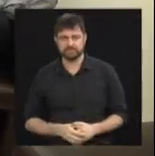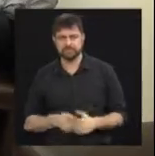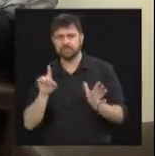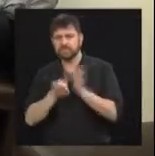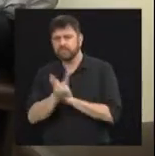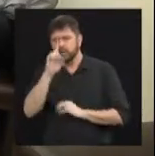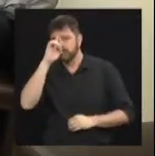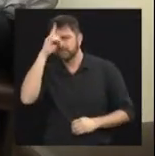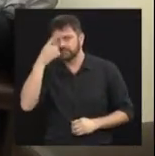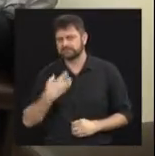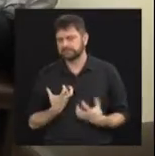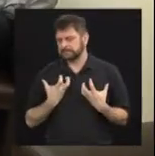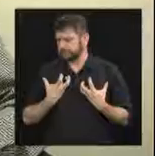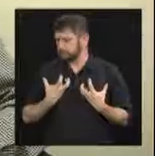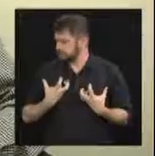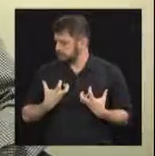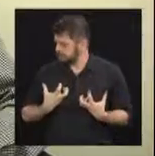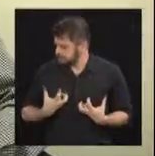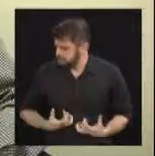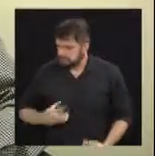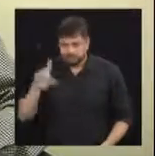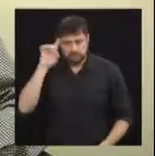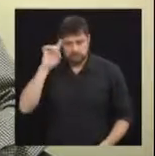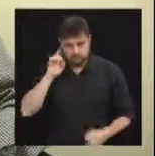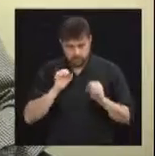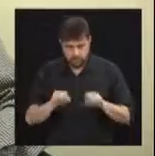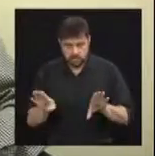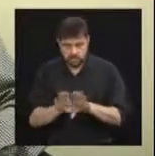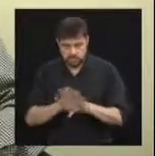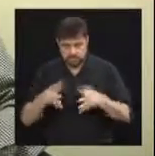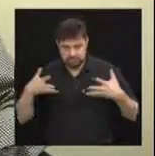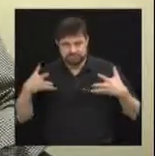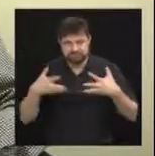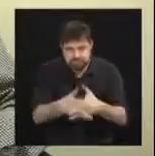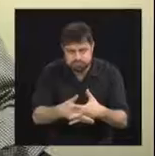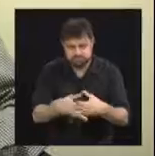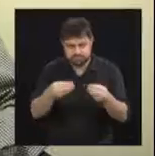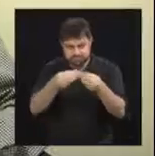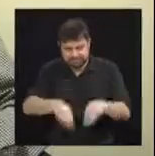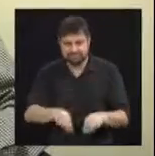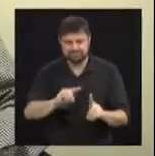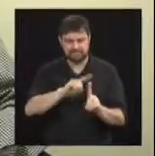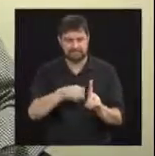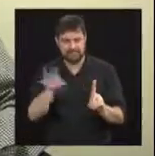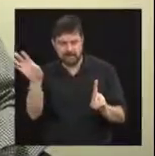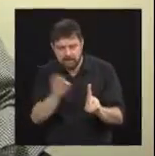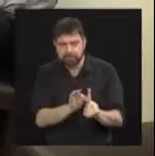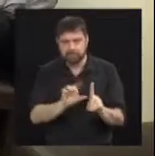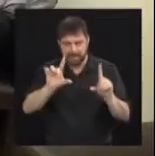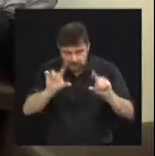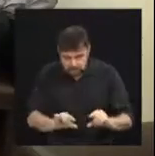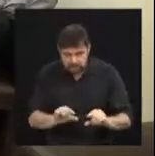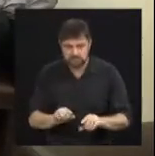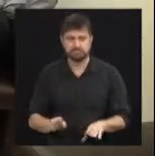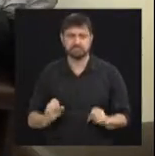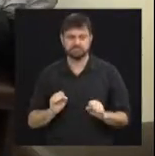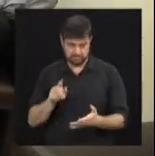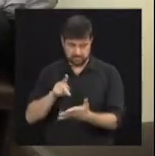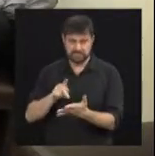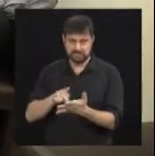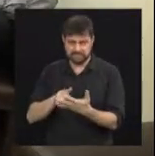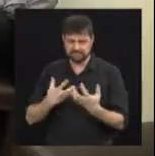olha só a nossa próxima dúvida. O estresse do dia a dia pode trazer alguma infertilidade à mulher ou ao homem?